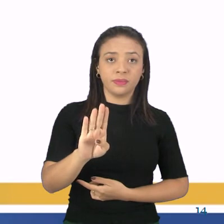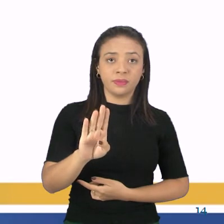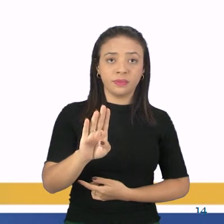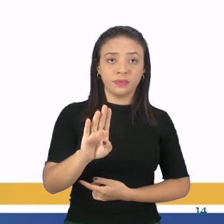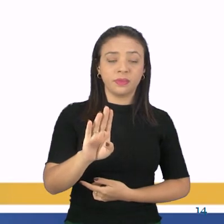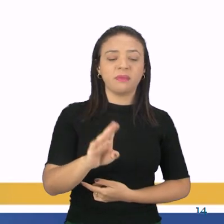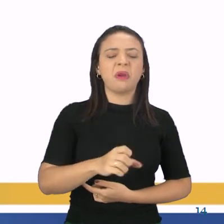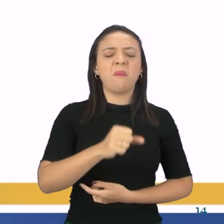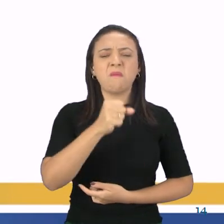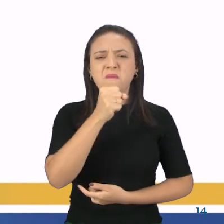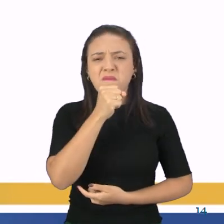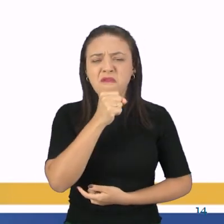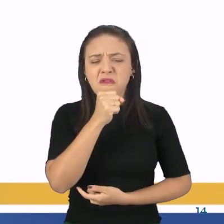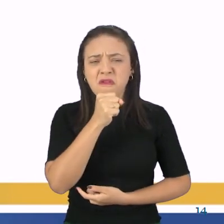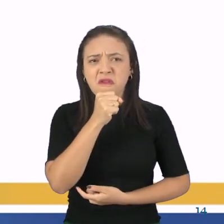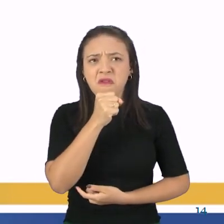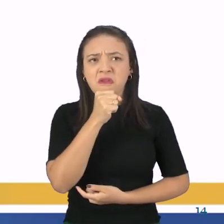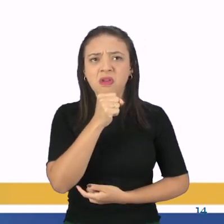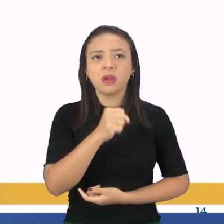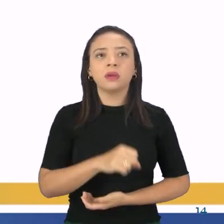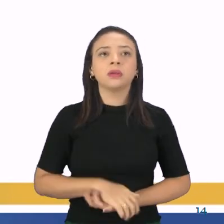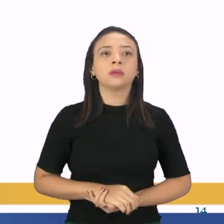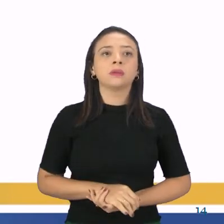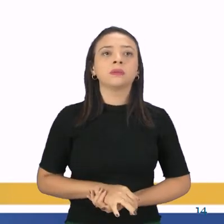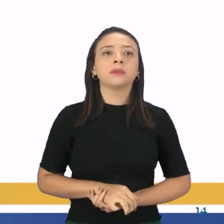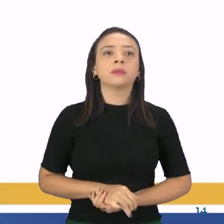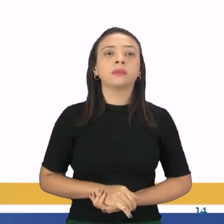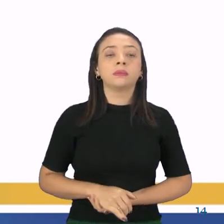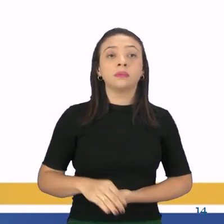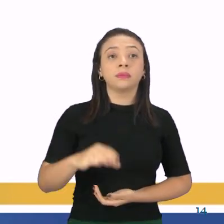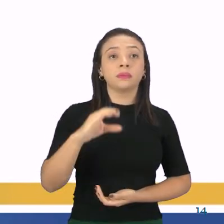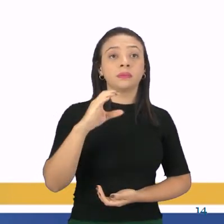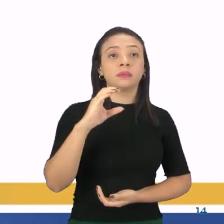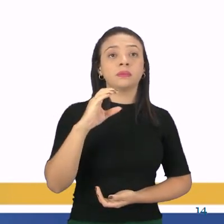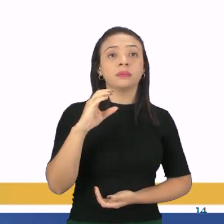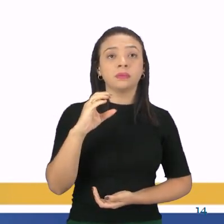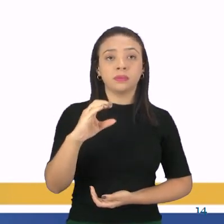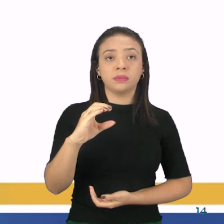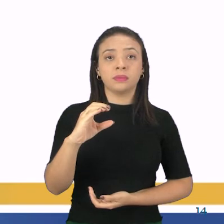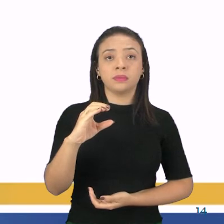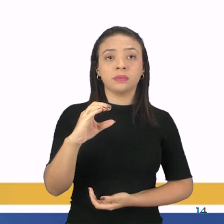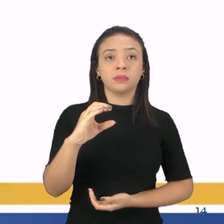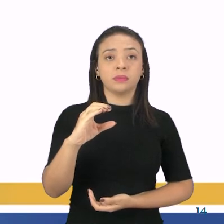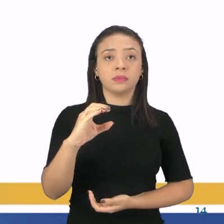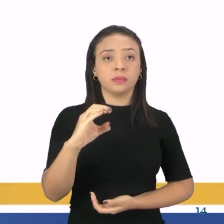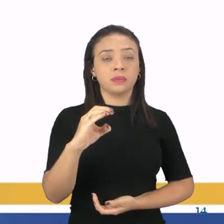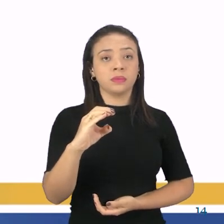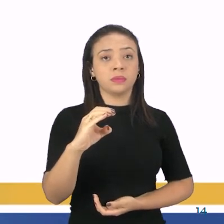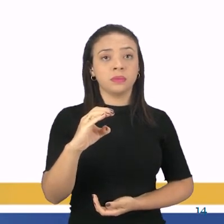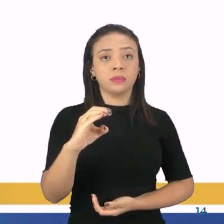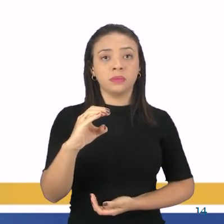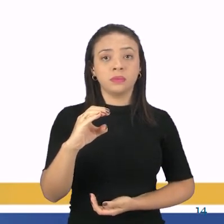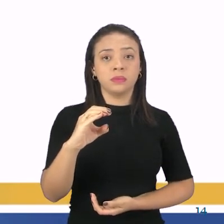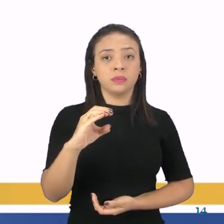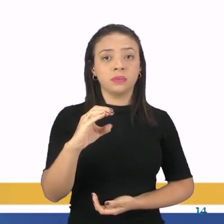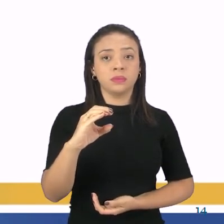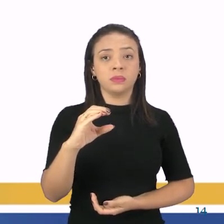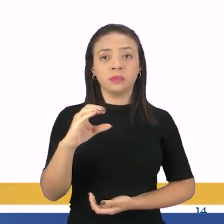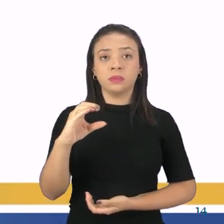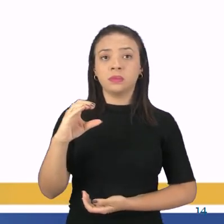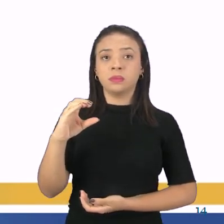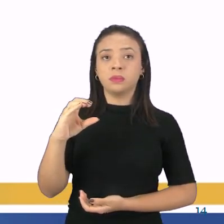velho. Letra C, the students are very intelligent.